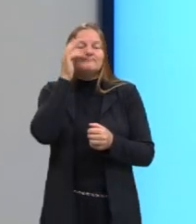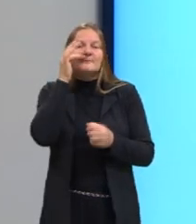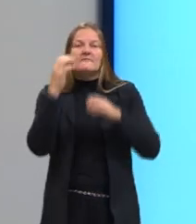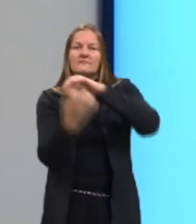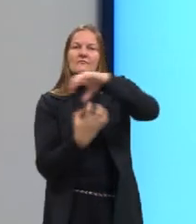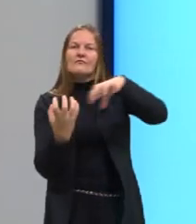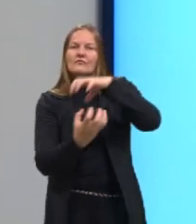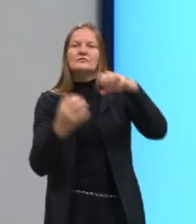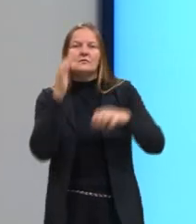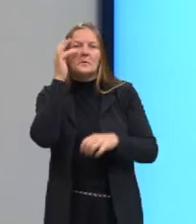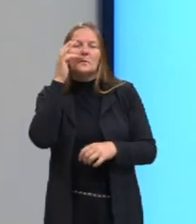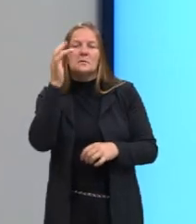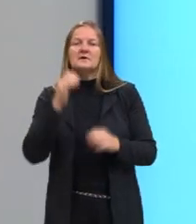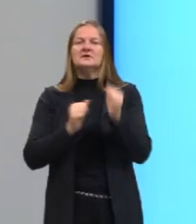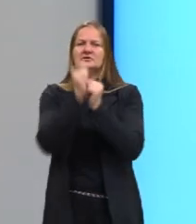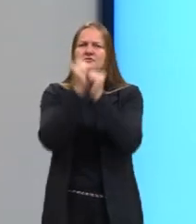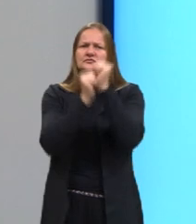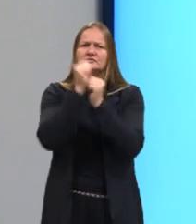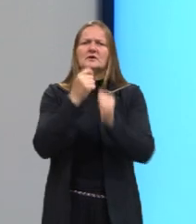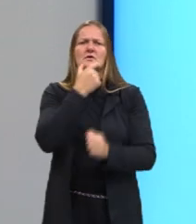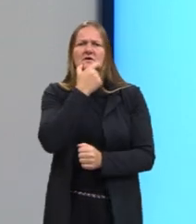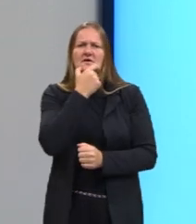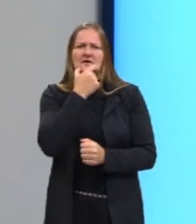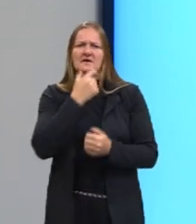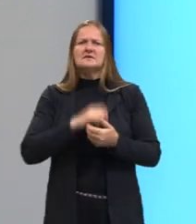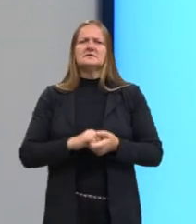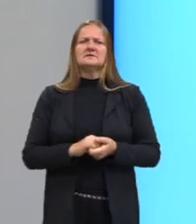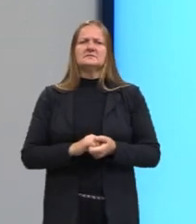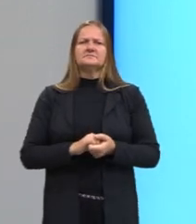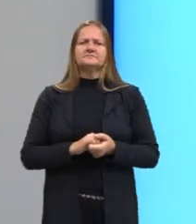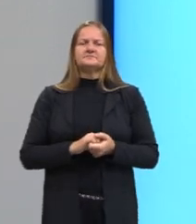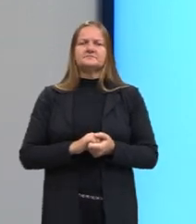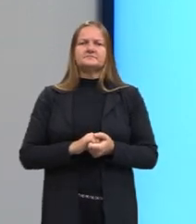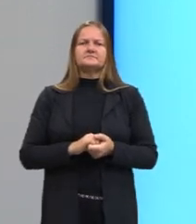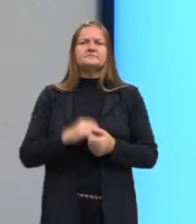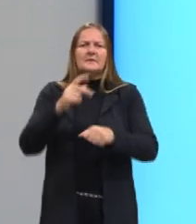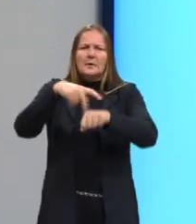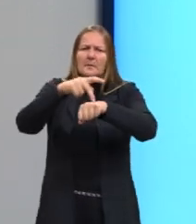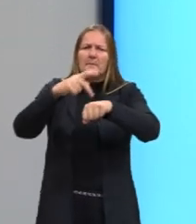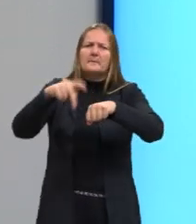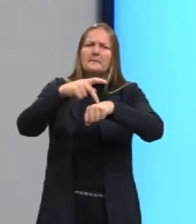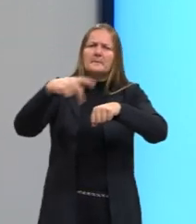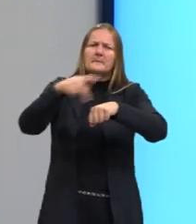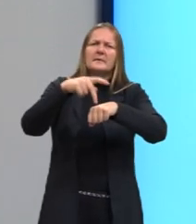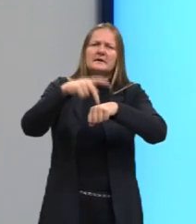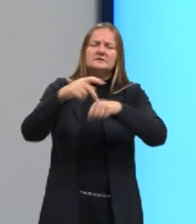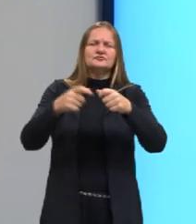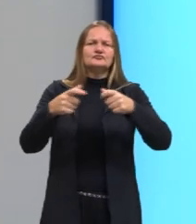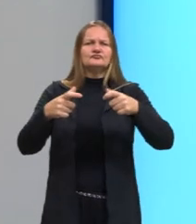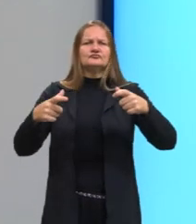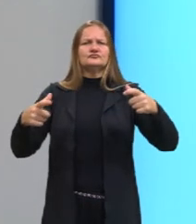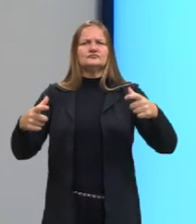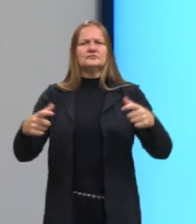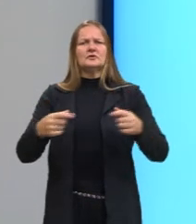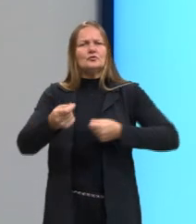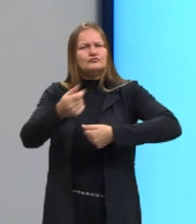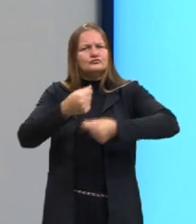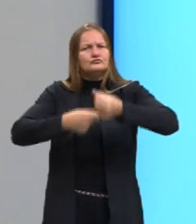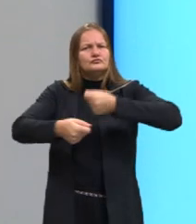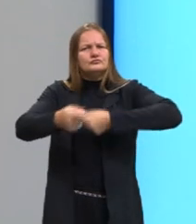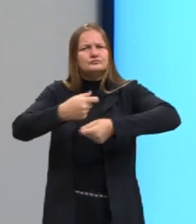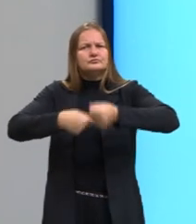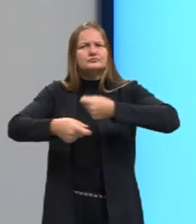a Revolução Industrial Inglesa então esses países Eles já estavam expandindo seus comércios